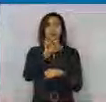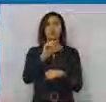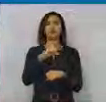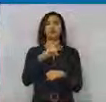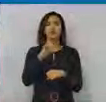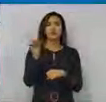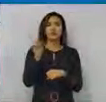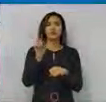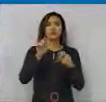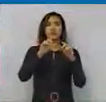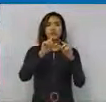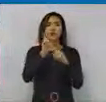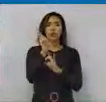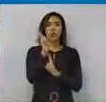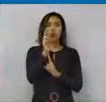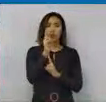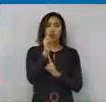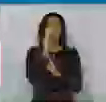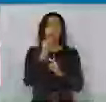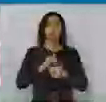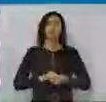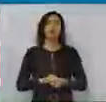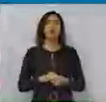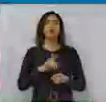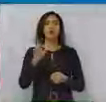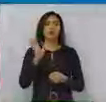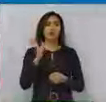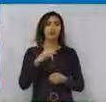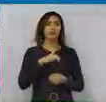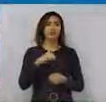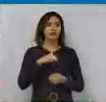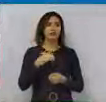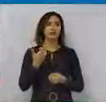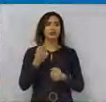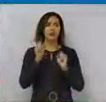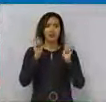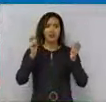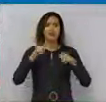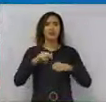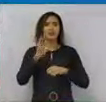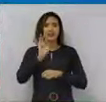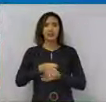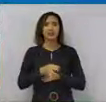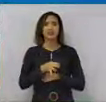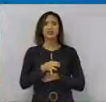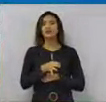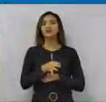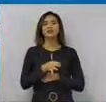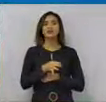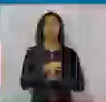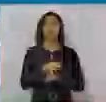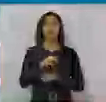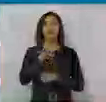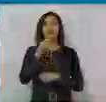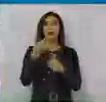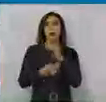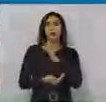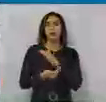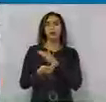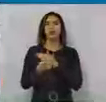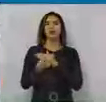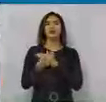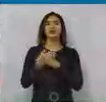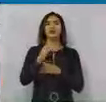vegetação, algo em torno de 8 hectares, já devidamente com a sua autorização de supressão, termo de compensação